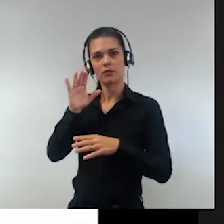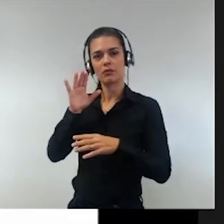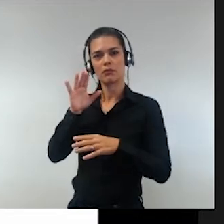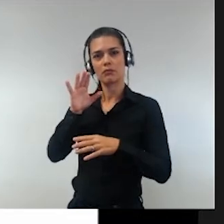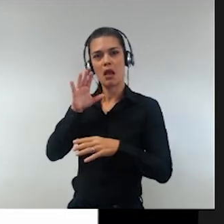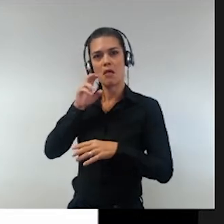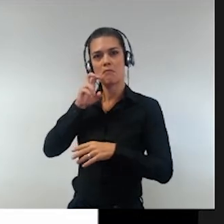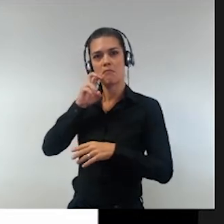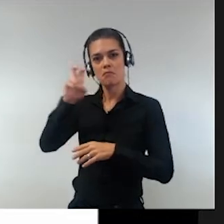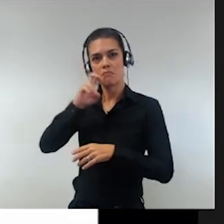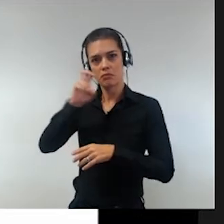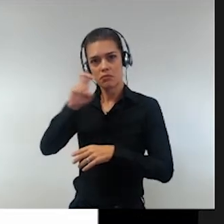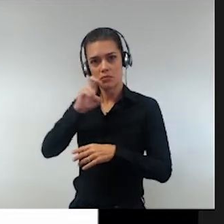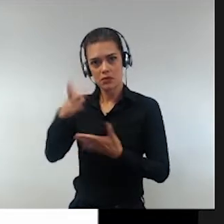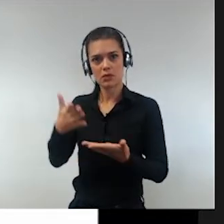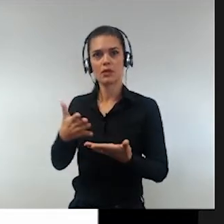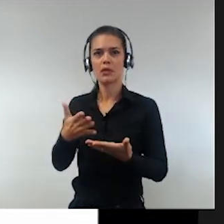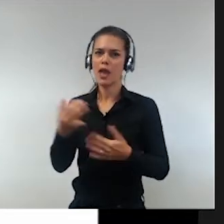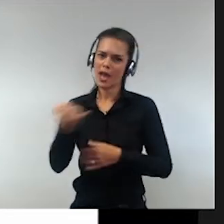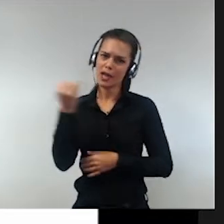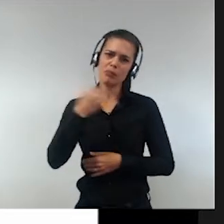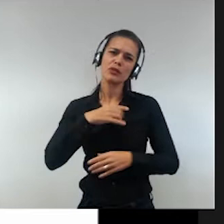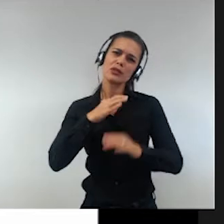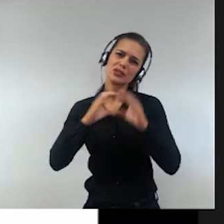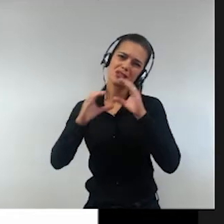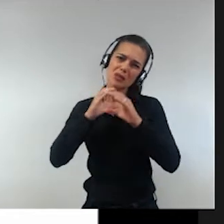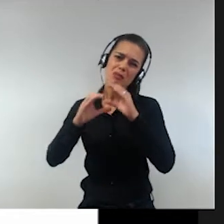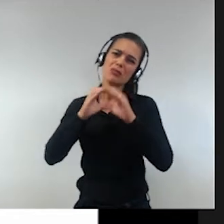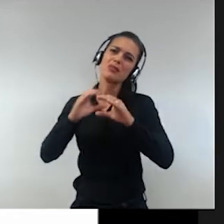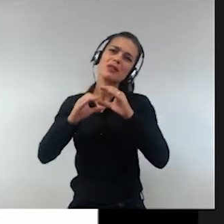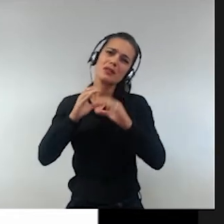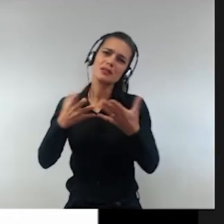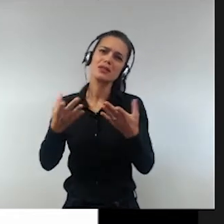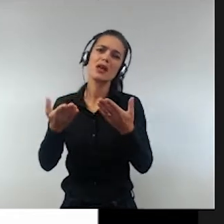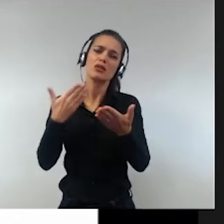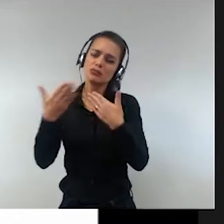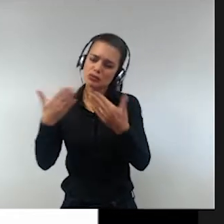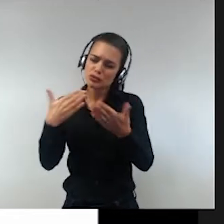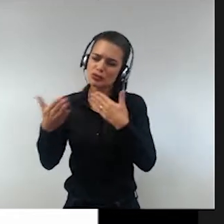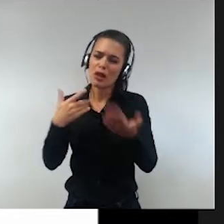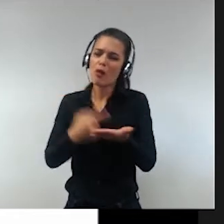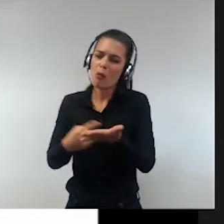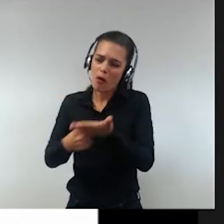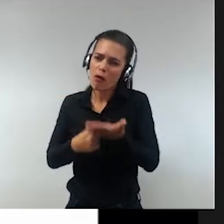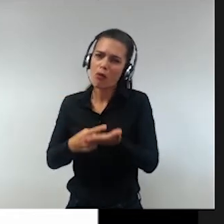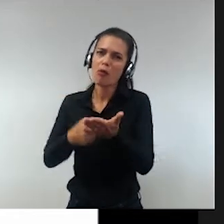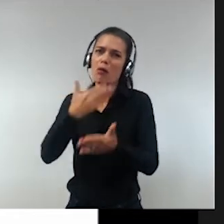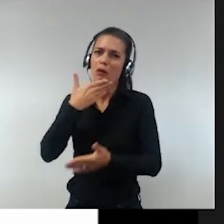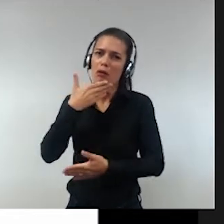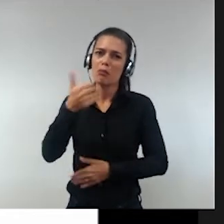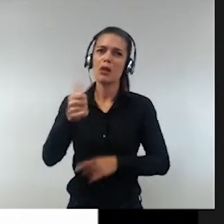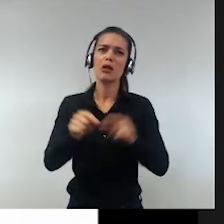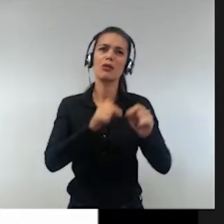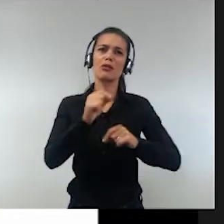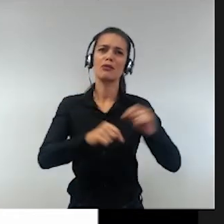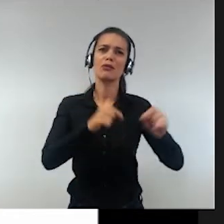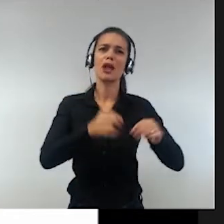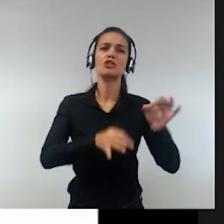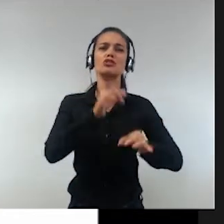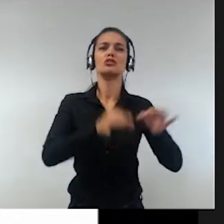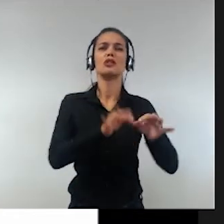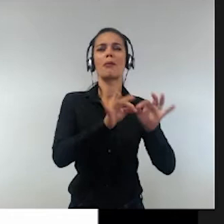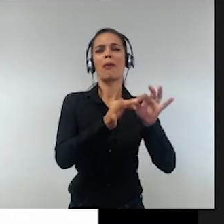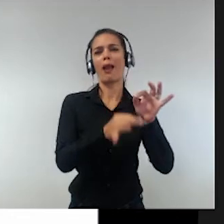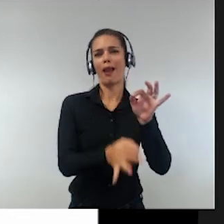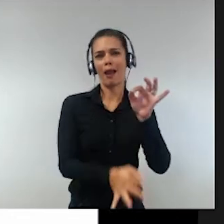na sociedade. Qualquer contenda, nós mesmos já sabemos que um bom acordo é melhor que um longo conflito. E no condomínio a